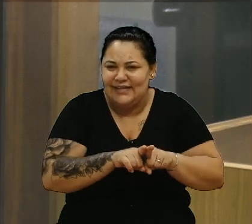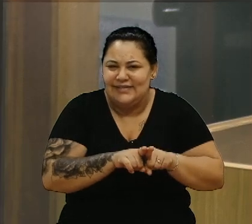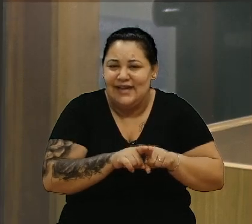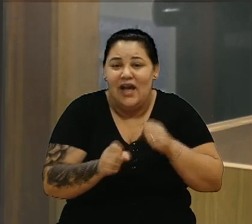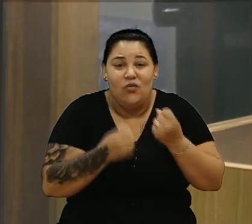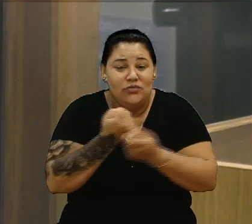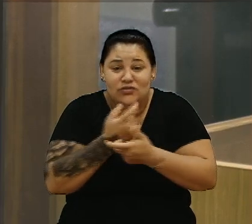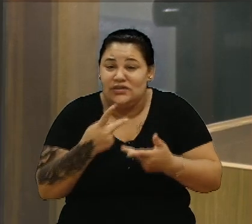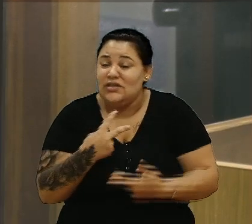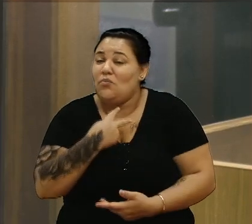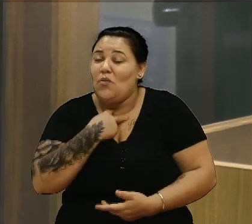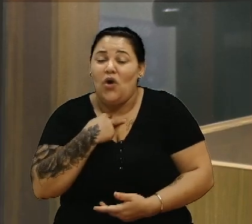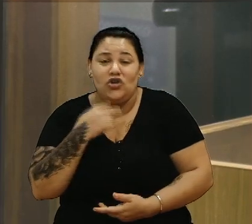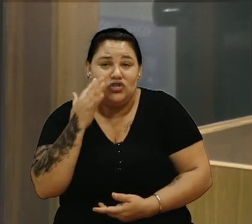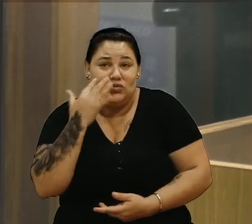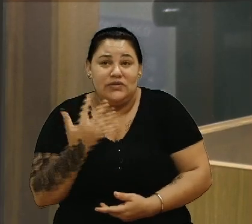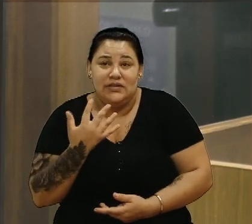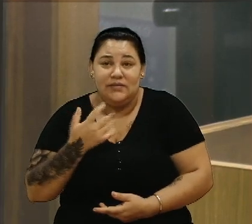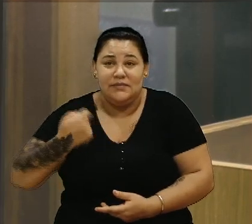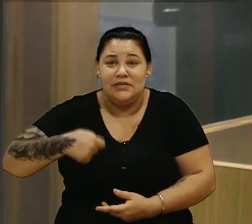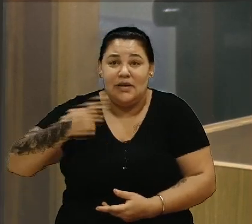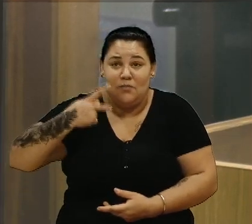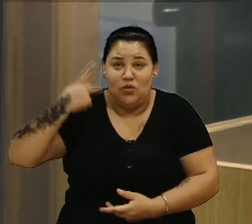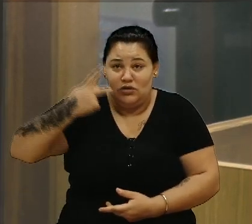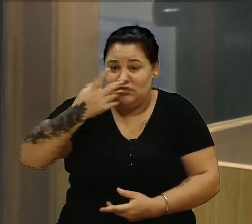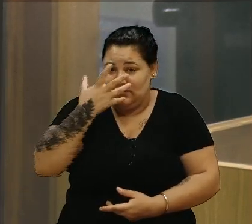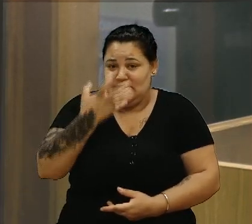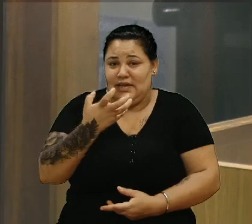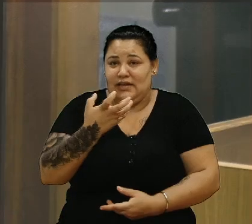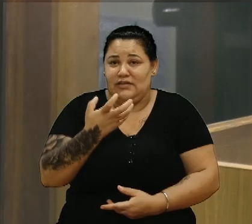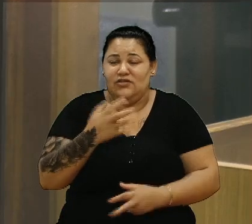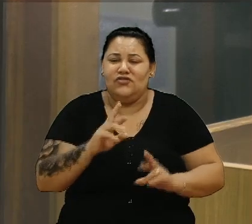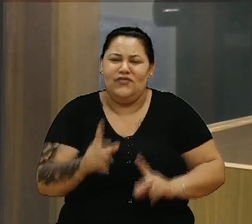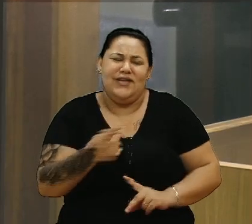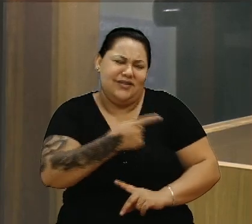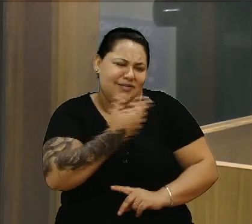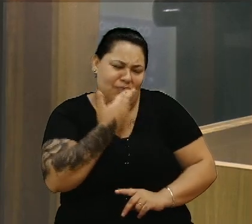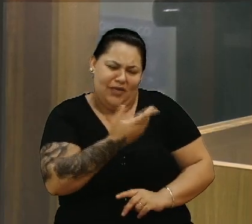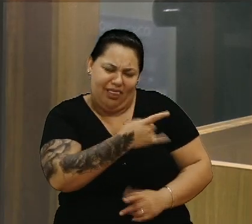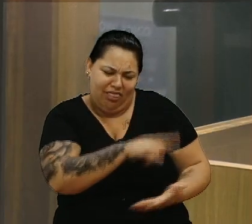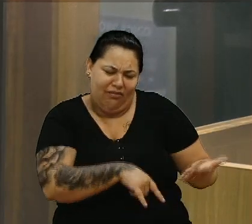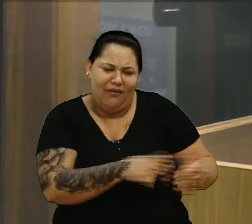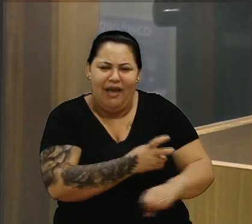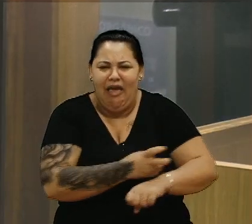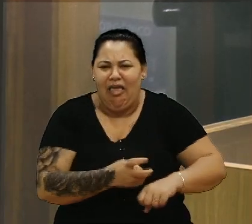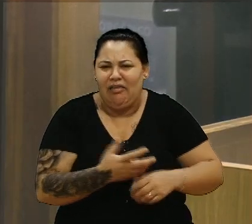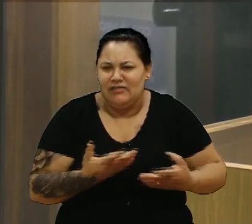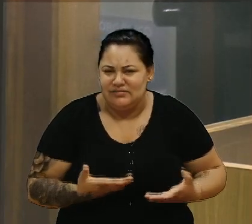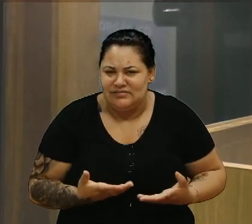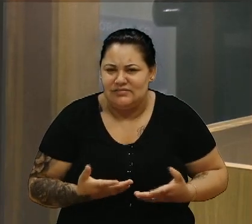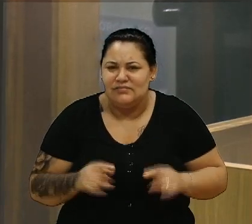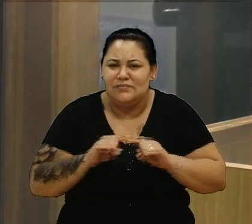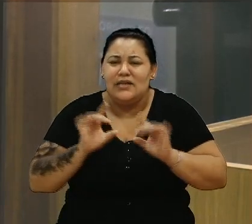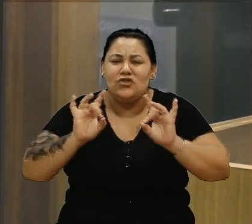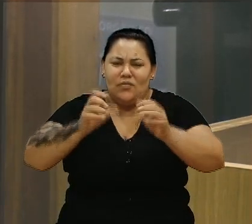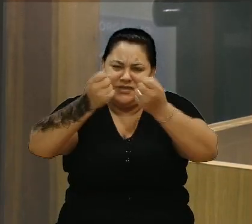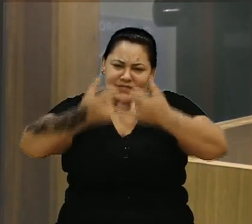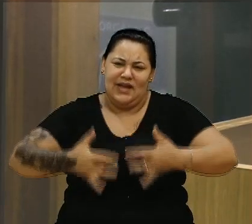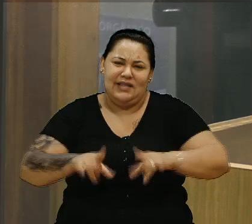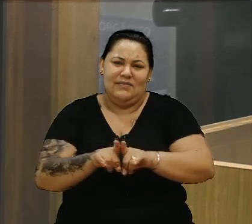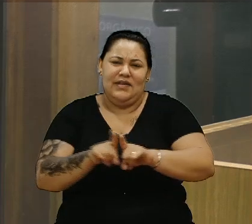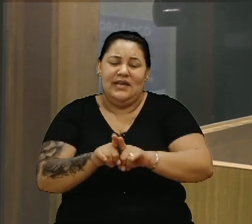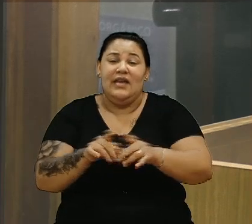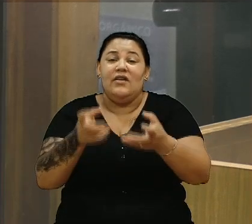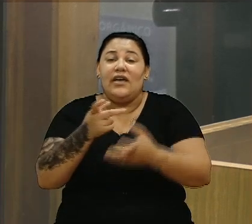na política. Política é algo que deve ser levado a sério, diferente do que estão fazendo com esse pedido. Mas somente a nível de explicação. Quero dizer